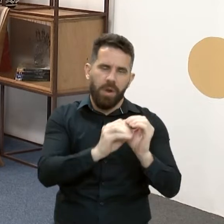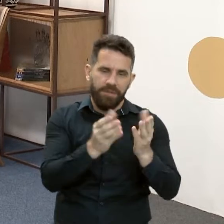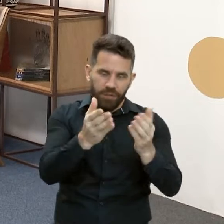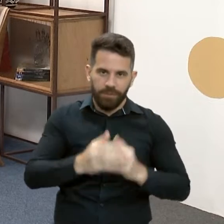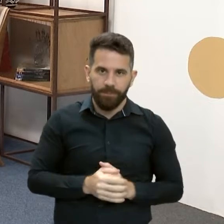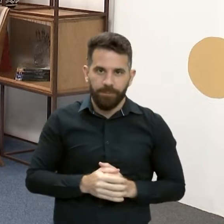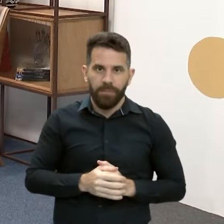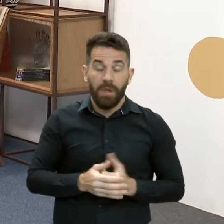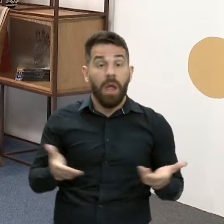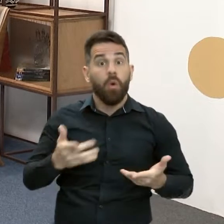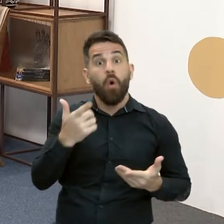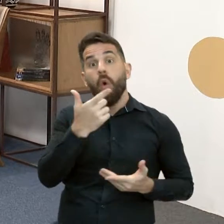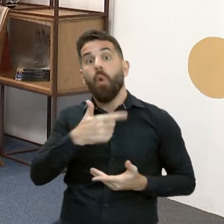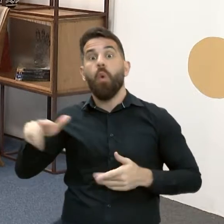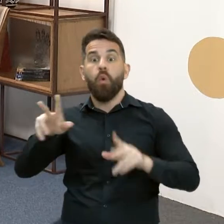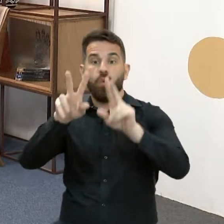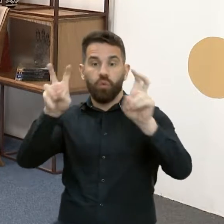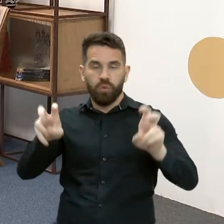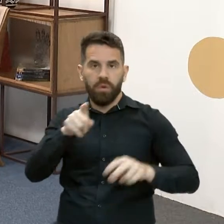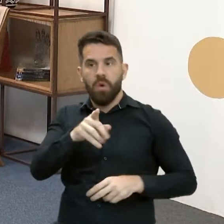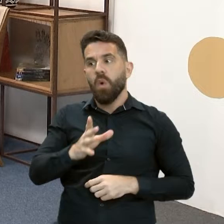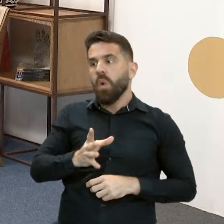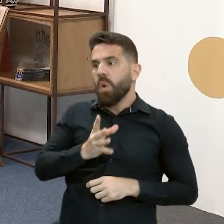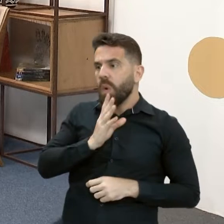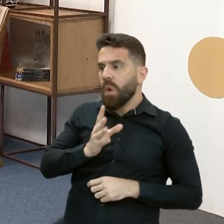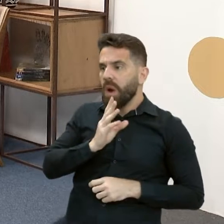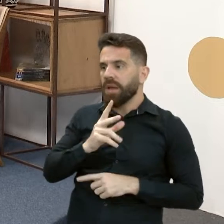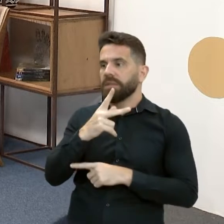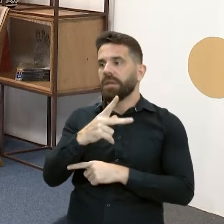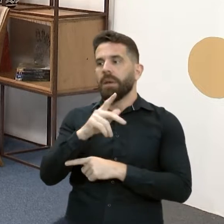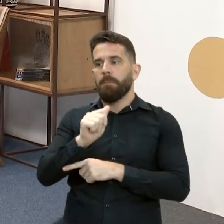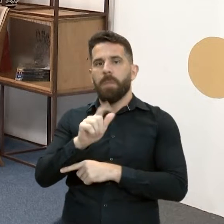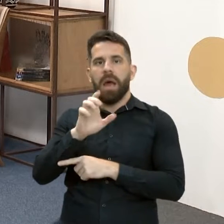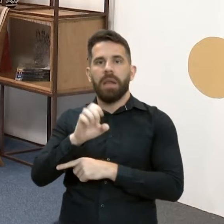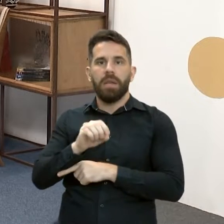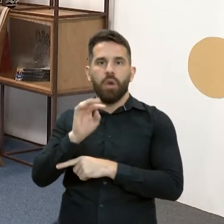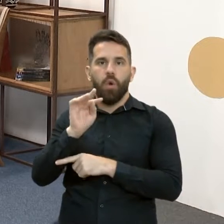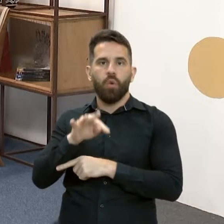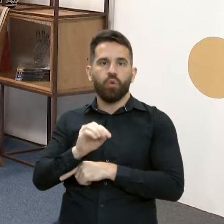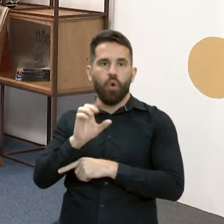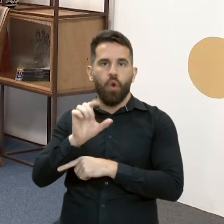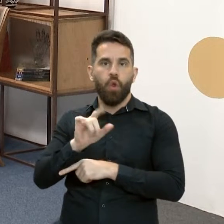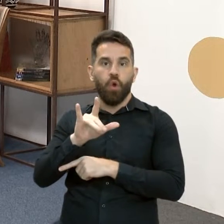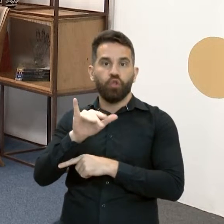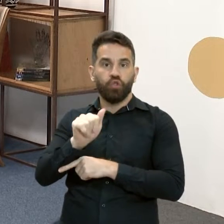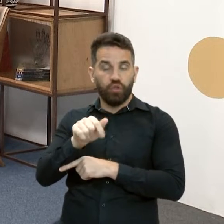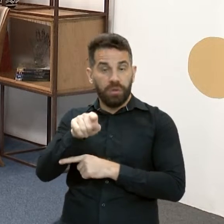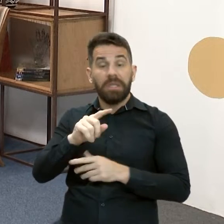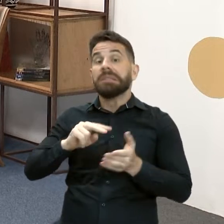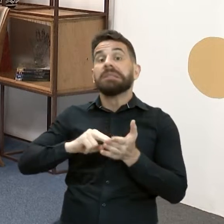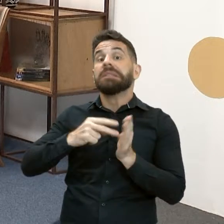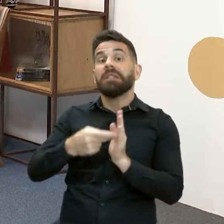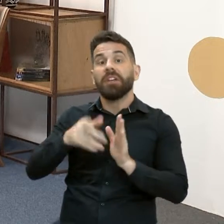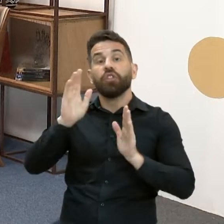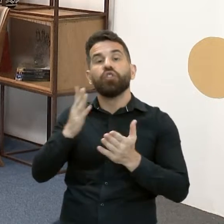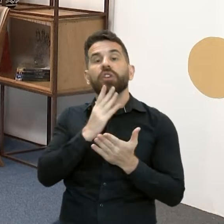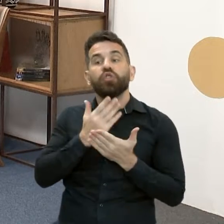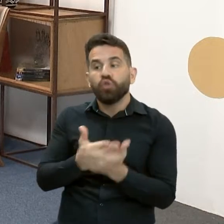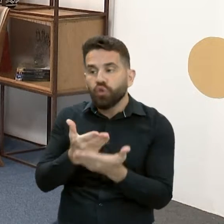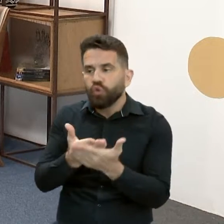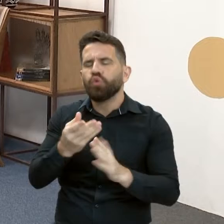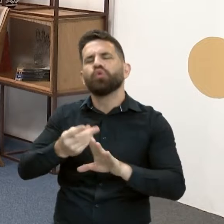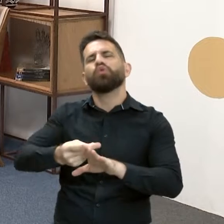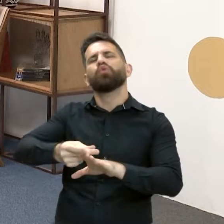assunto, você já ouviu falar de paleontologia? É a ciência que estuda os seres que já foram extintos em nosso planeta. Aqui